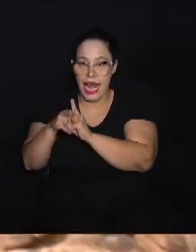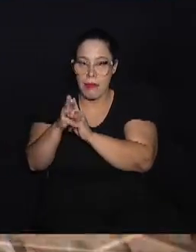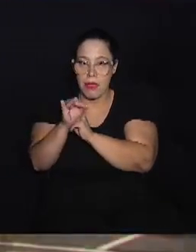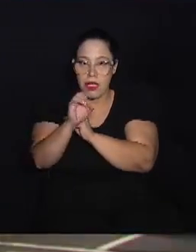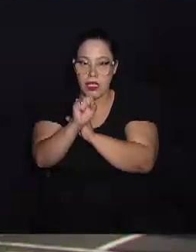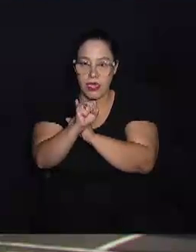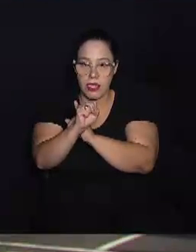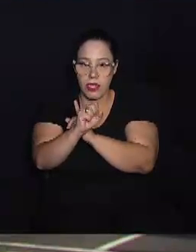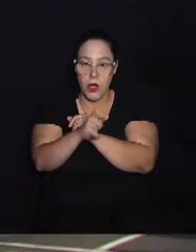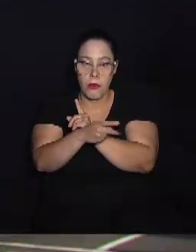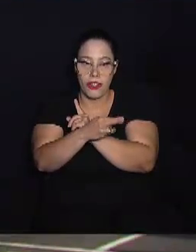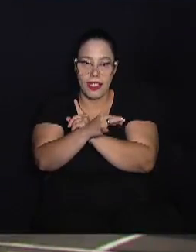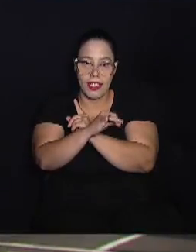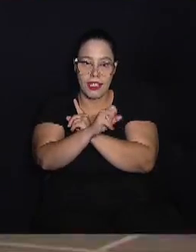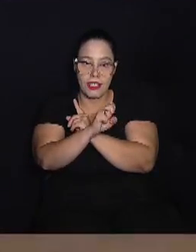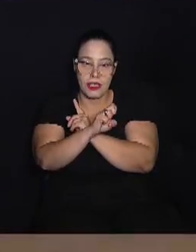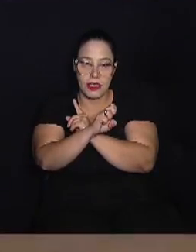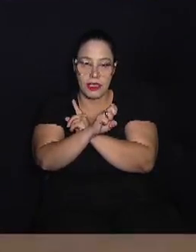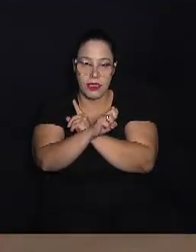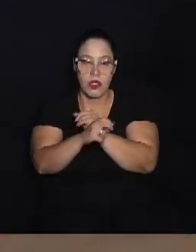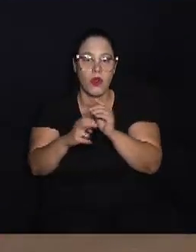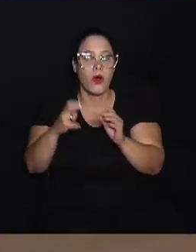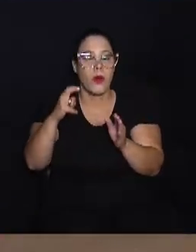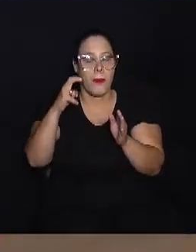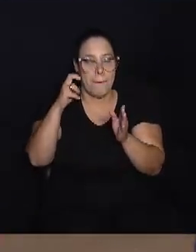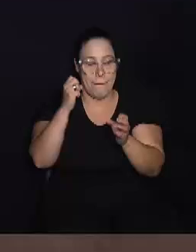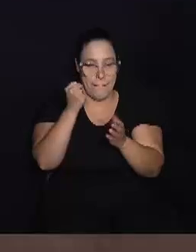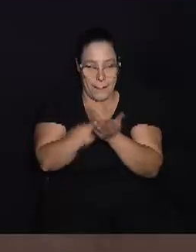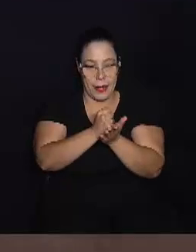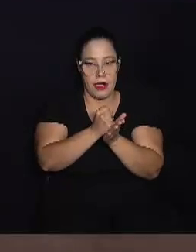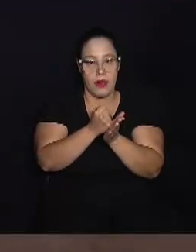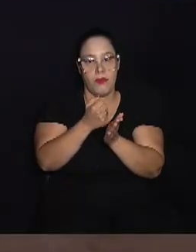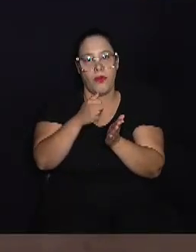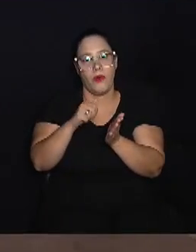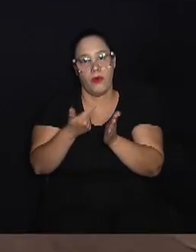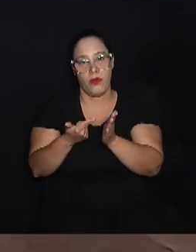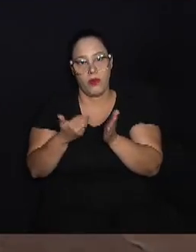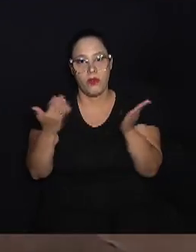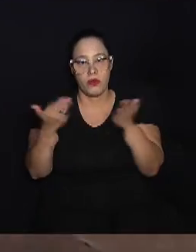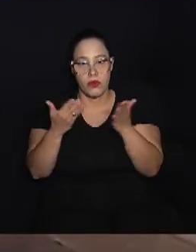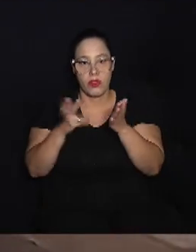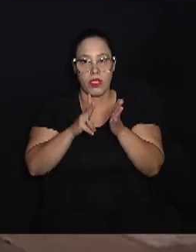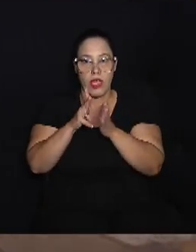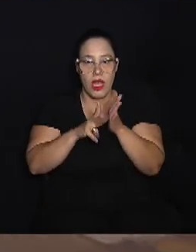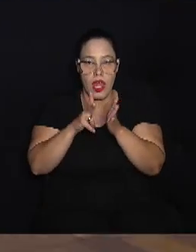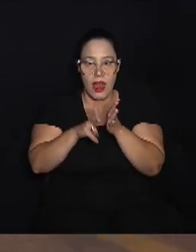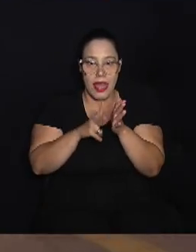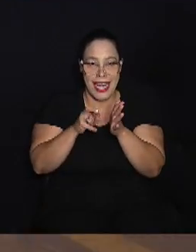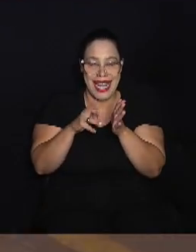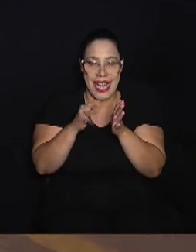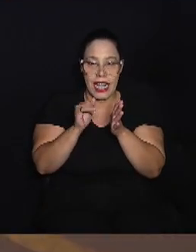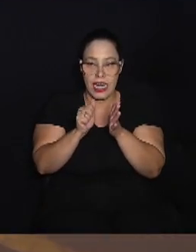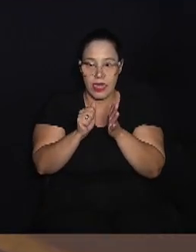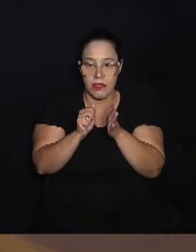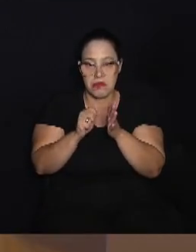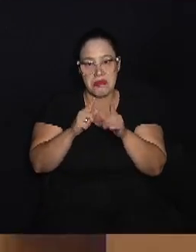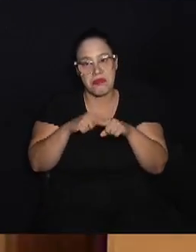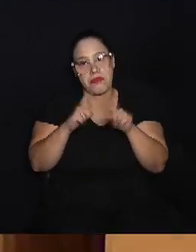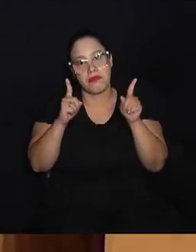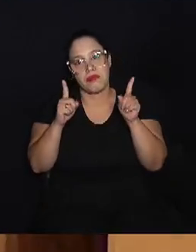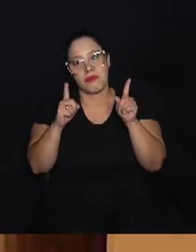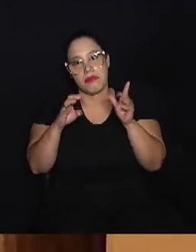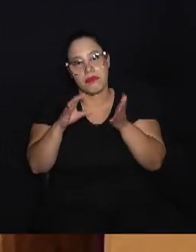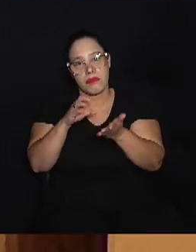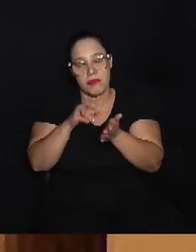dos protestantes. Tá? É patrimônio tombado. Hoje, somente o trem de carga que circula, porém, é um